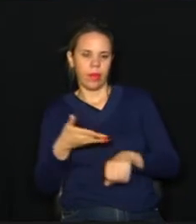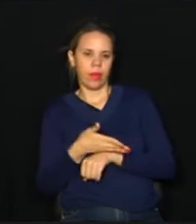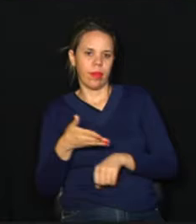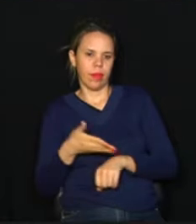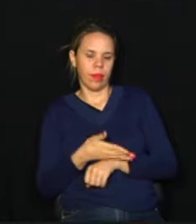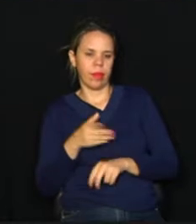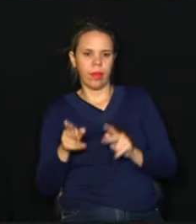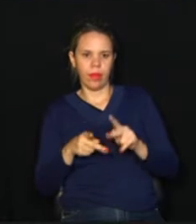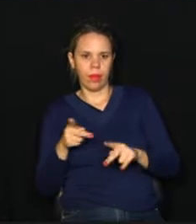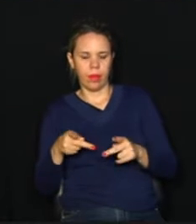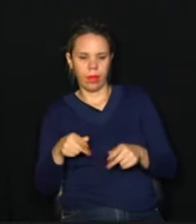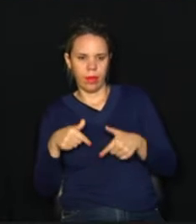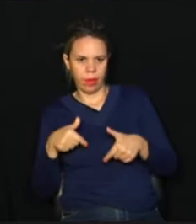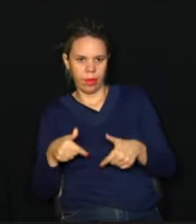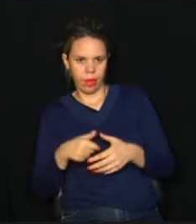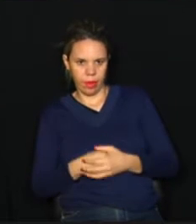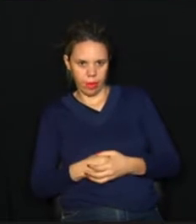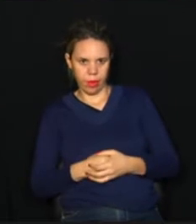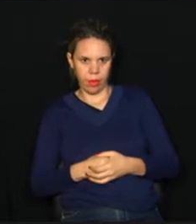participação do pessoal da Ativa.